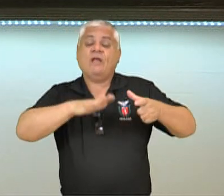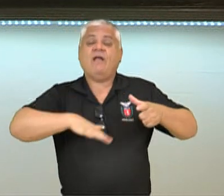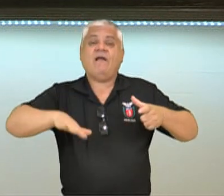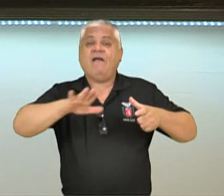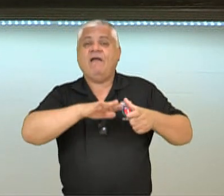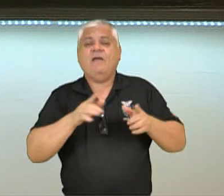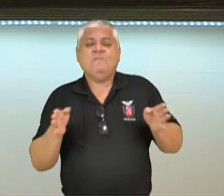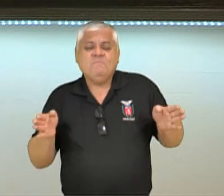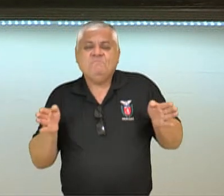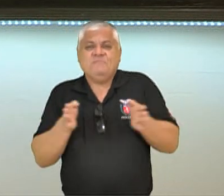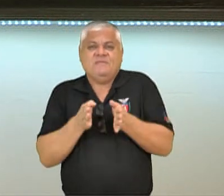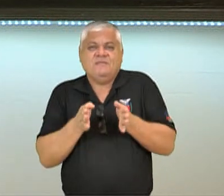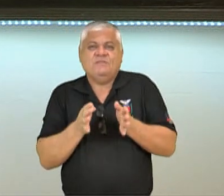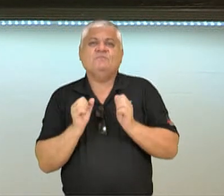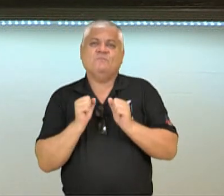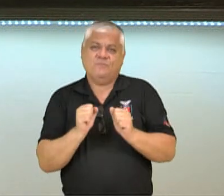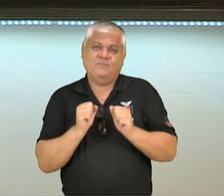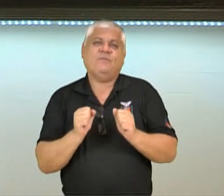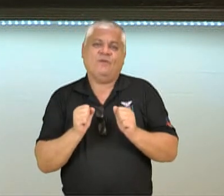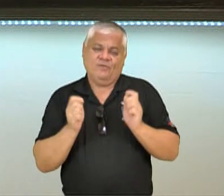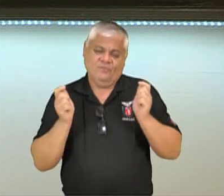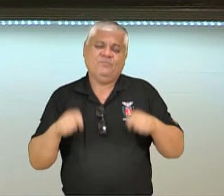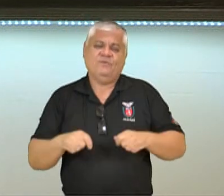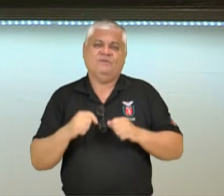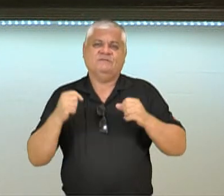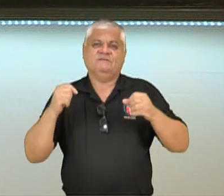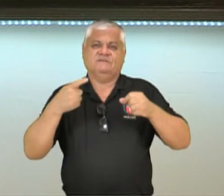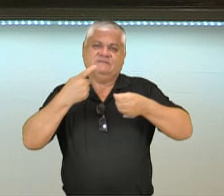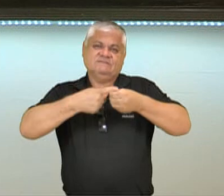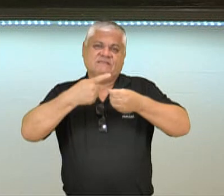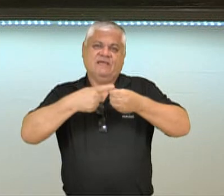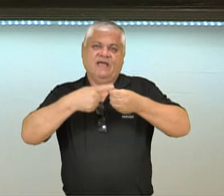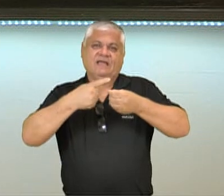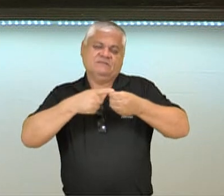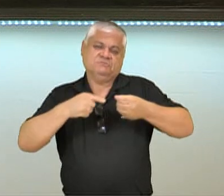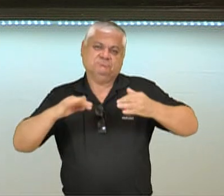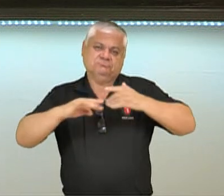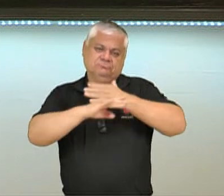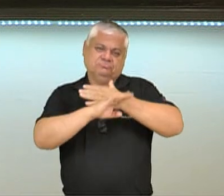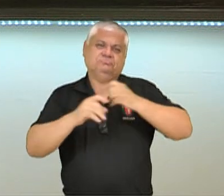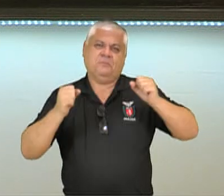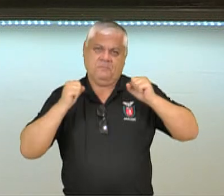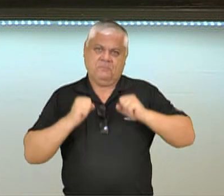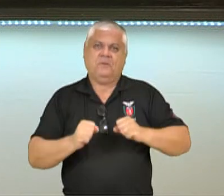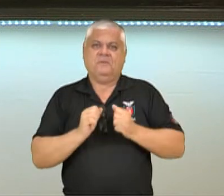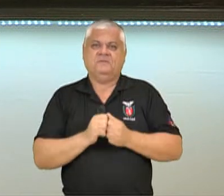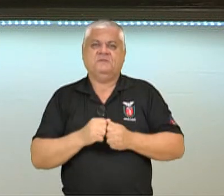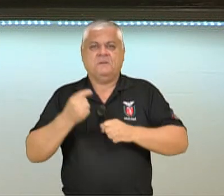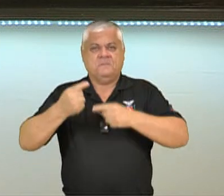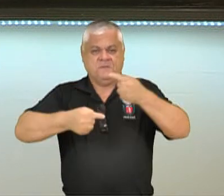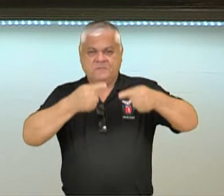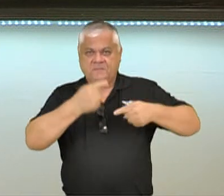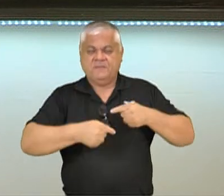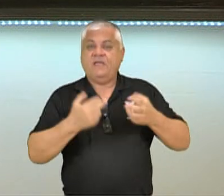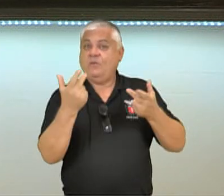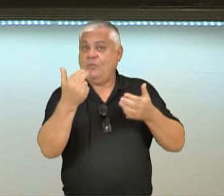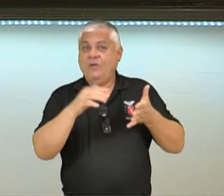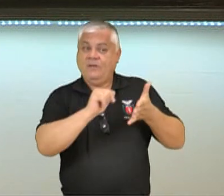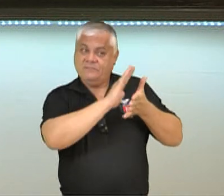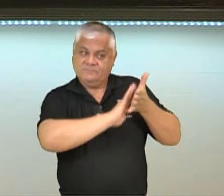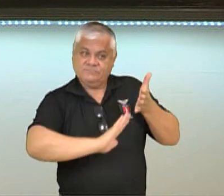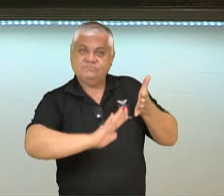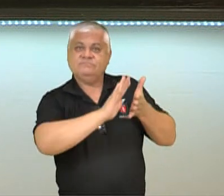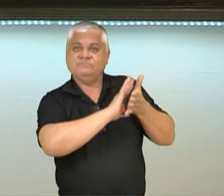num espaço mais urbano, tá? A disputa vai ser a mesma, né? A orientação também vai